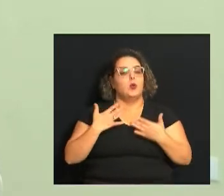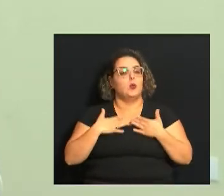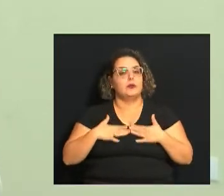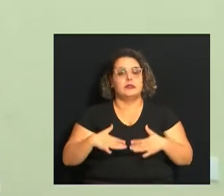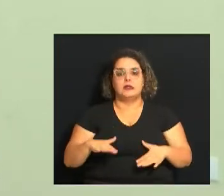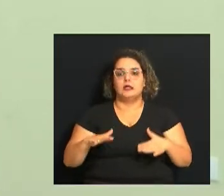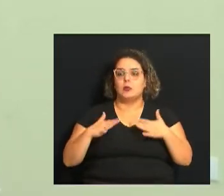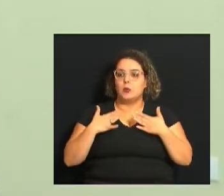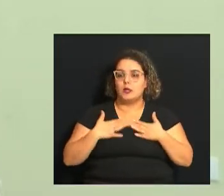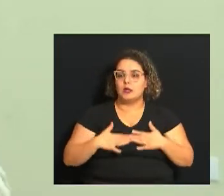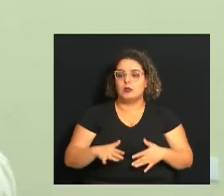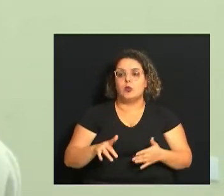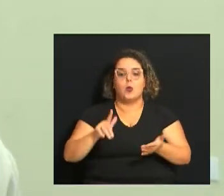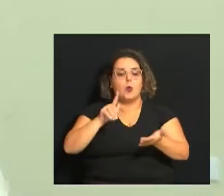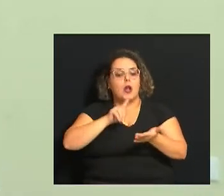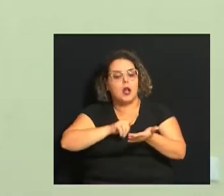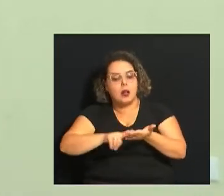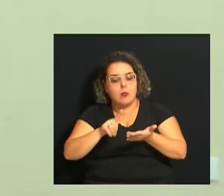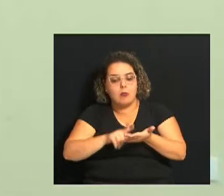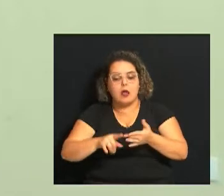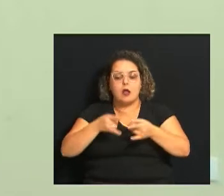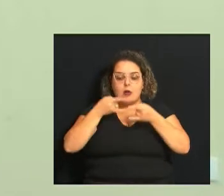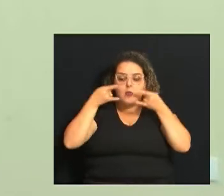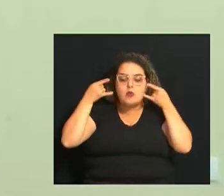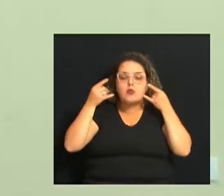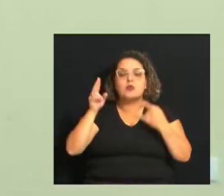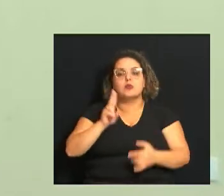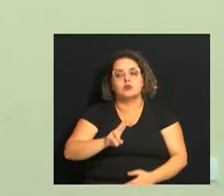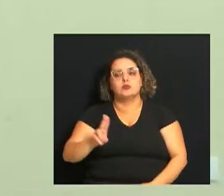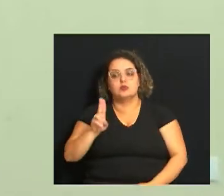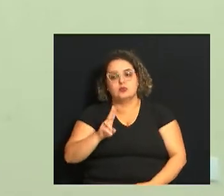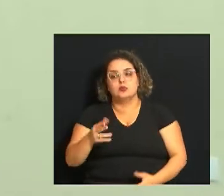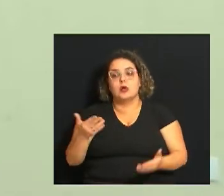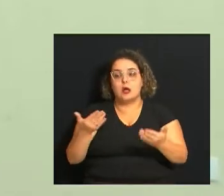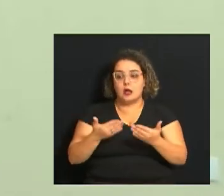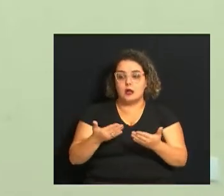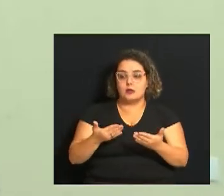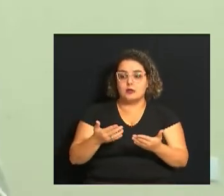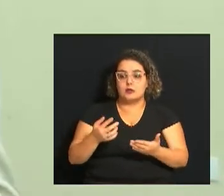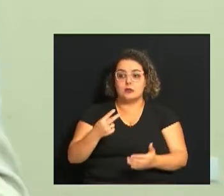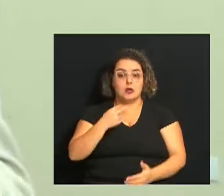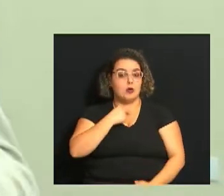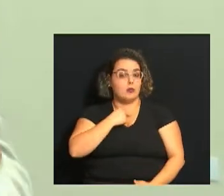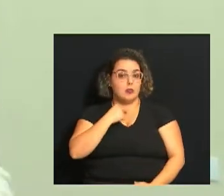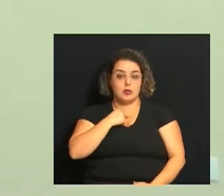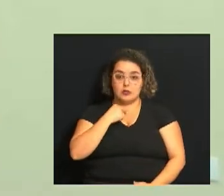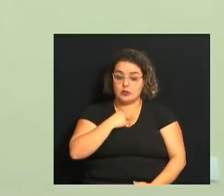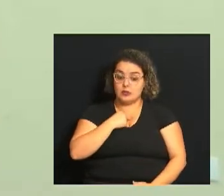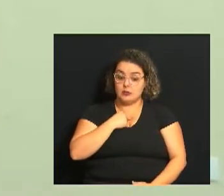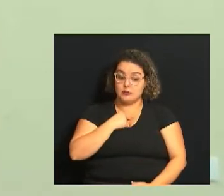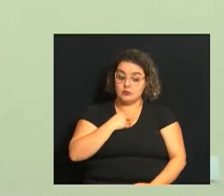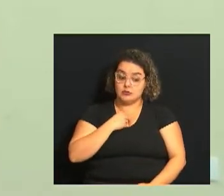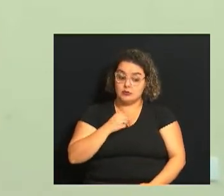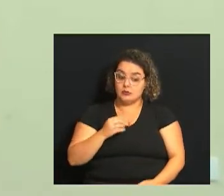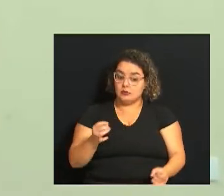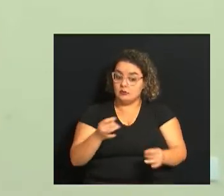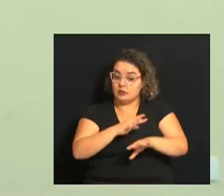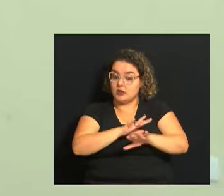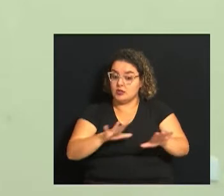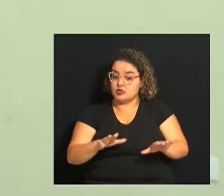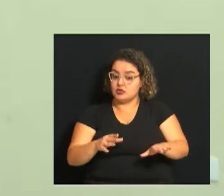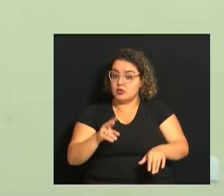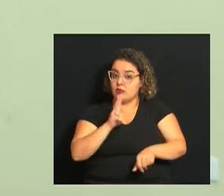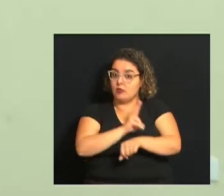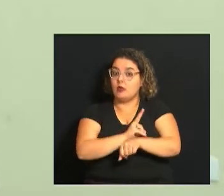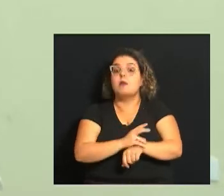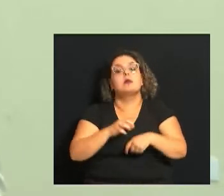com higienização, com uso de máscara. Agora que não podemos baixar a guarda, nós temos ainda que ter cuidado